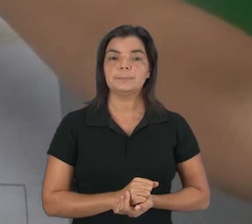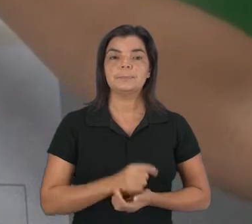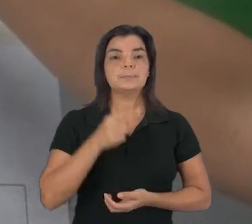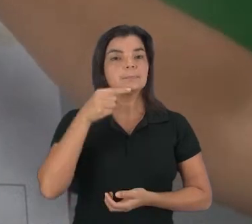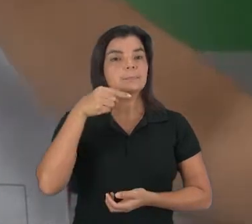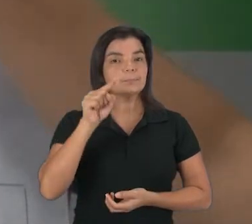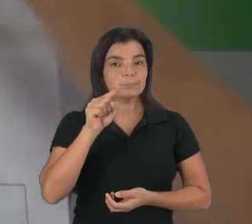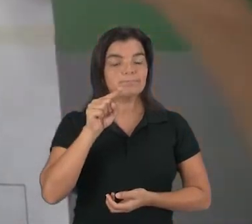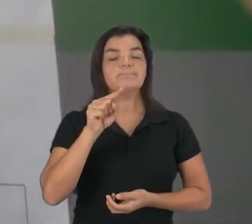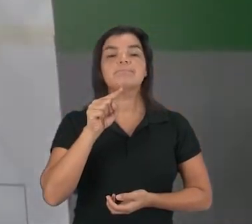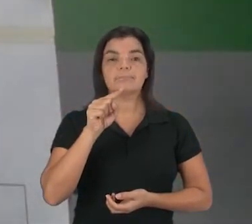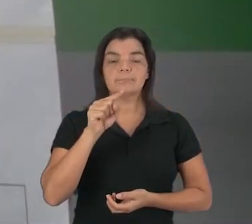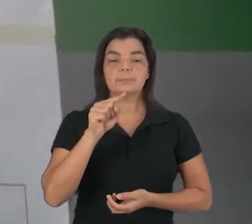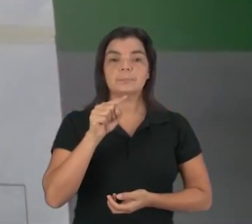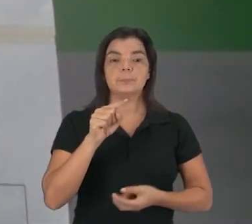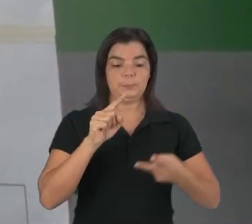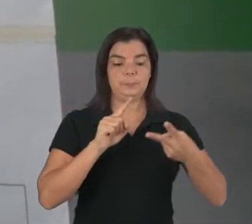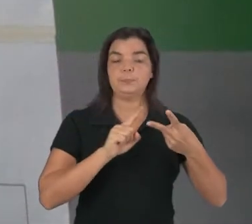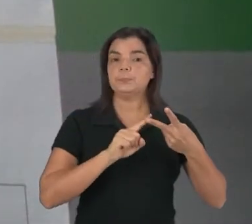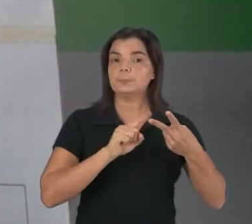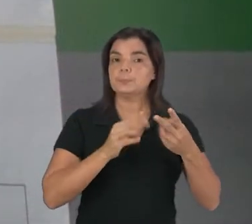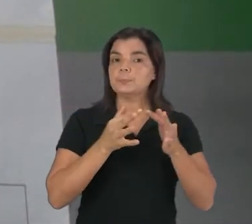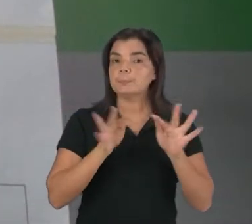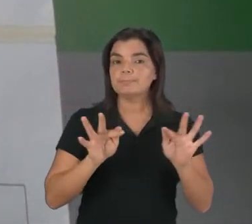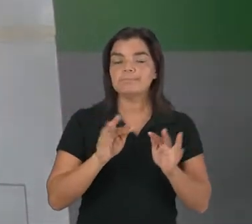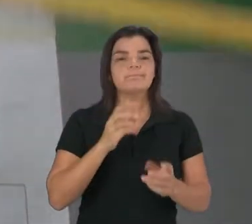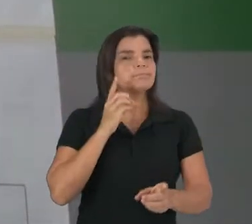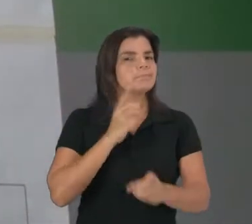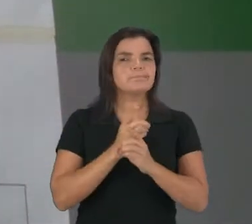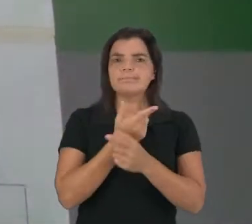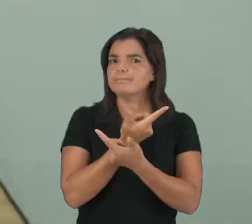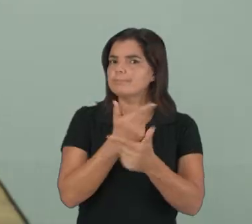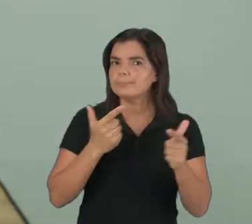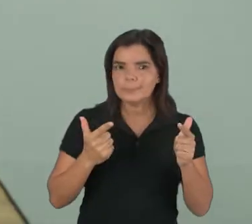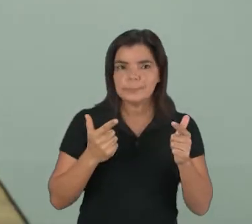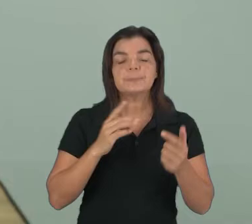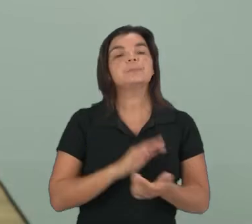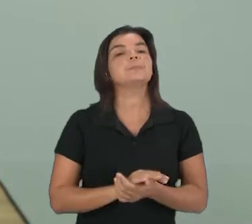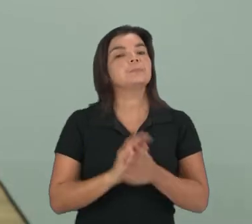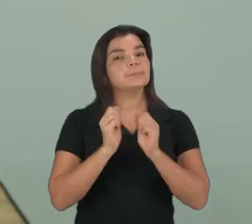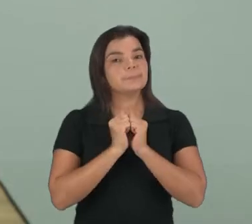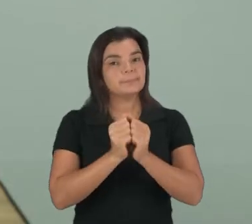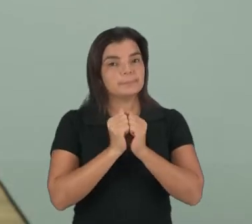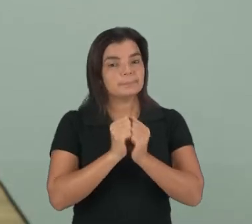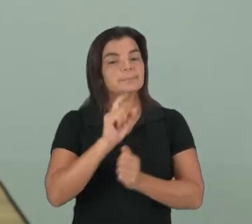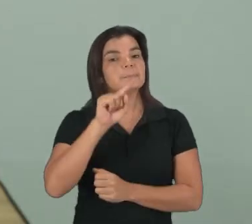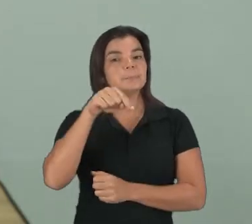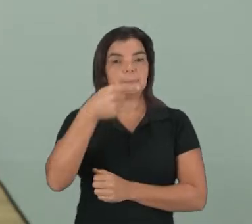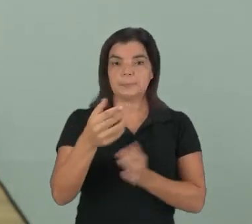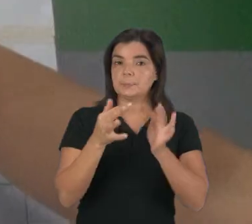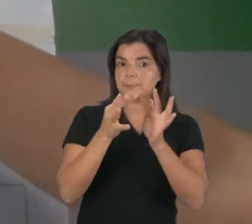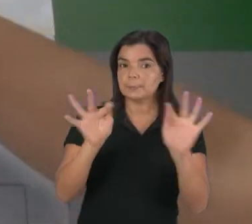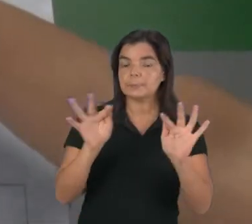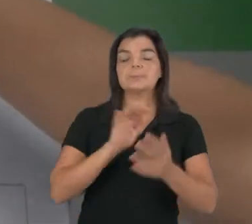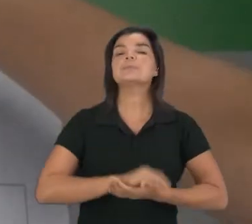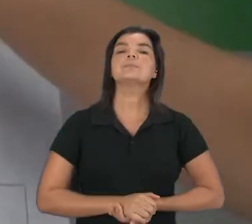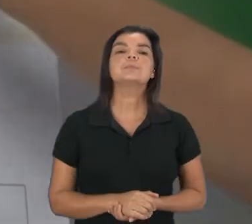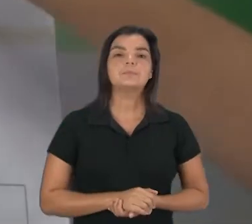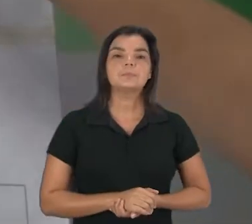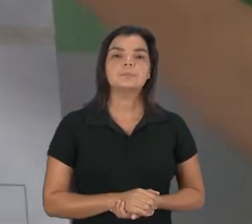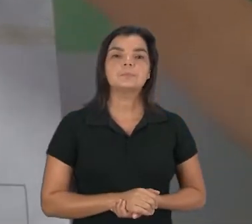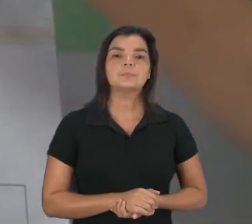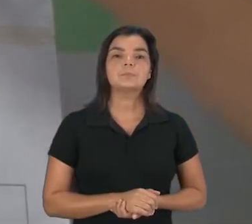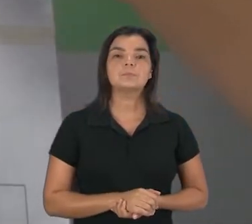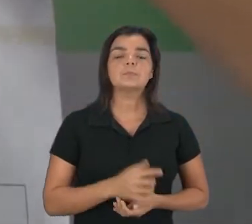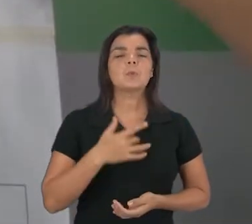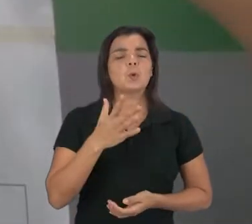uma acentuação. E na segunda, nós não encontramos. Vamos então juntos para a próxima frase.